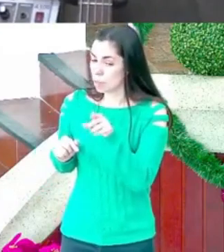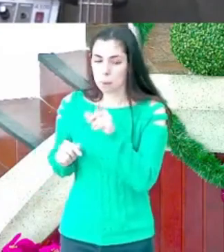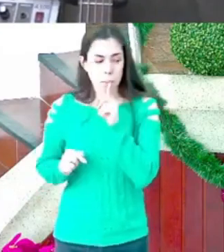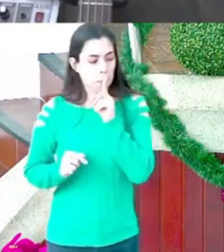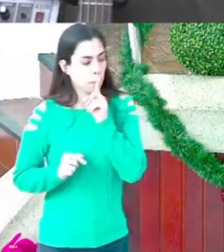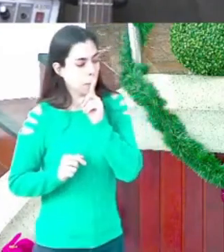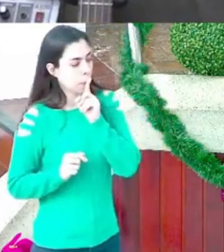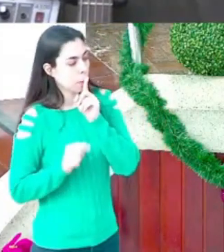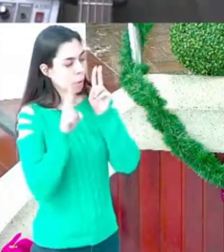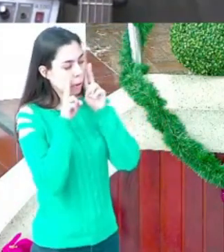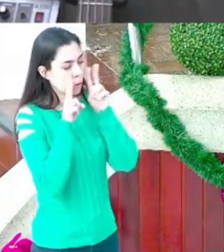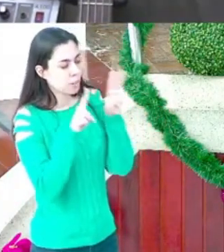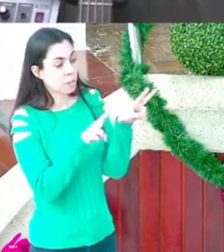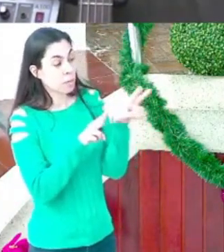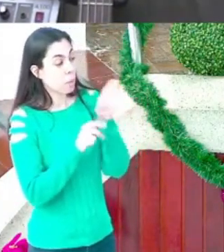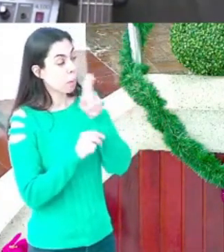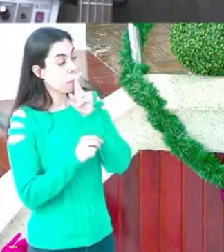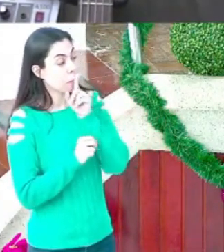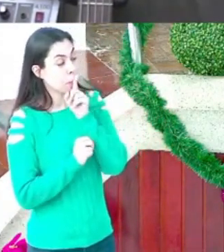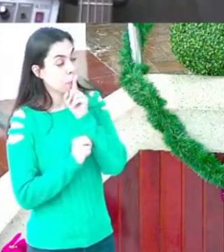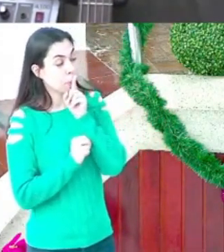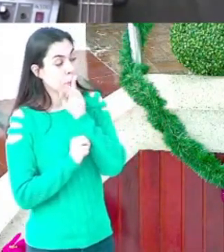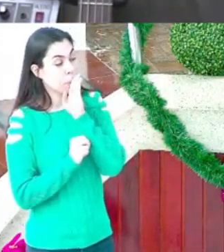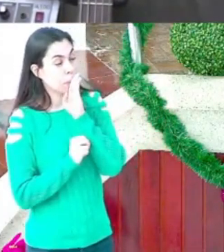maravilhosa, e você,